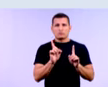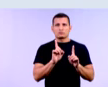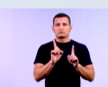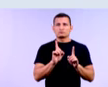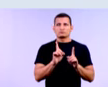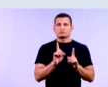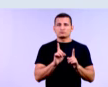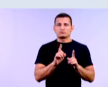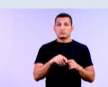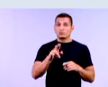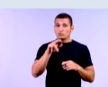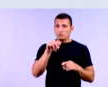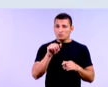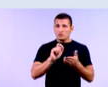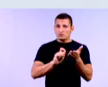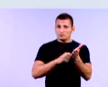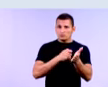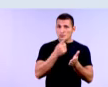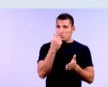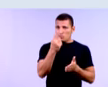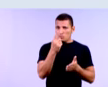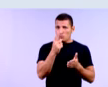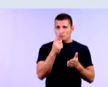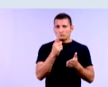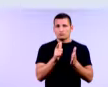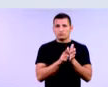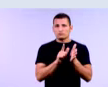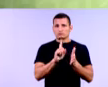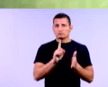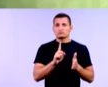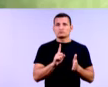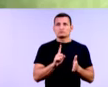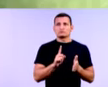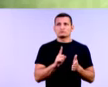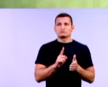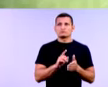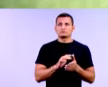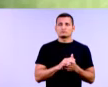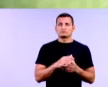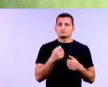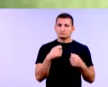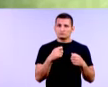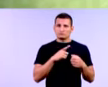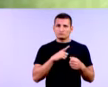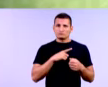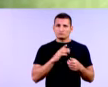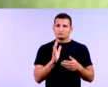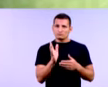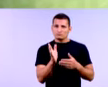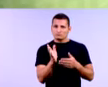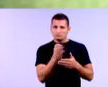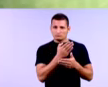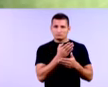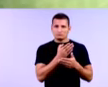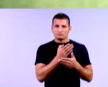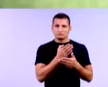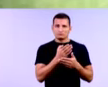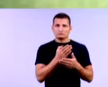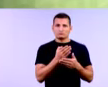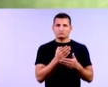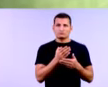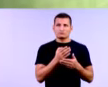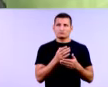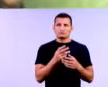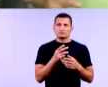a assinatura pode ficar numa folha sozinha. Ou você dá um jeito de fazer um espaçamento que caiba mais informações do outro lado,